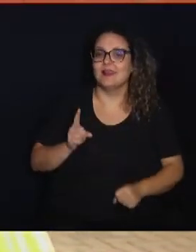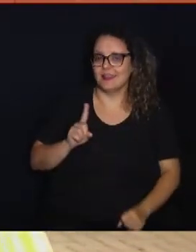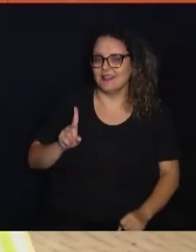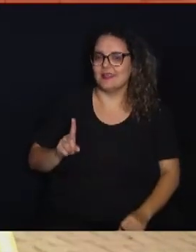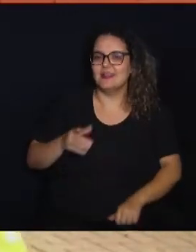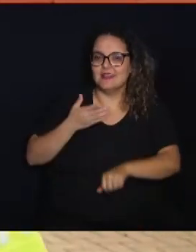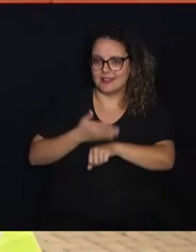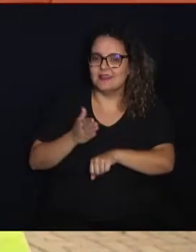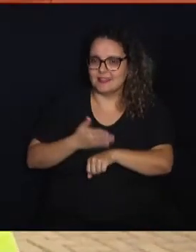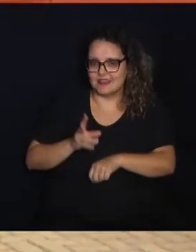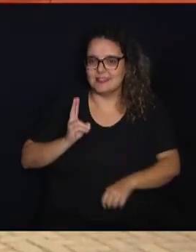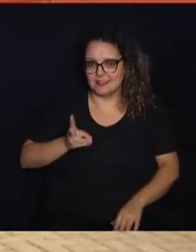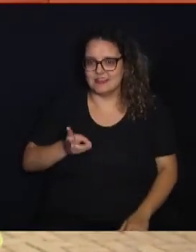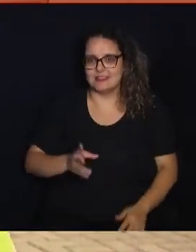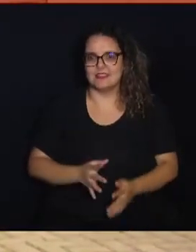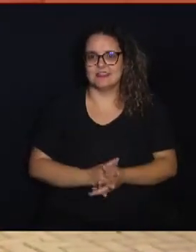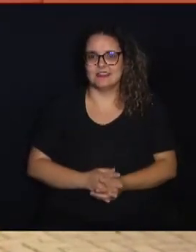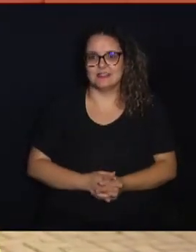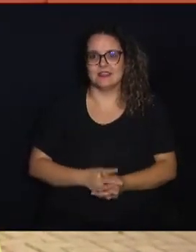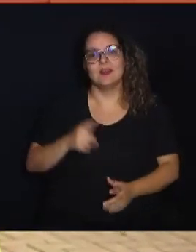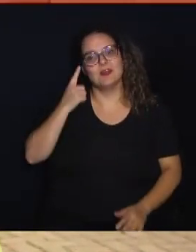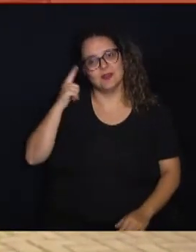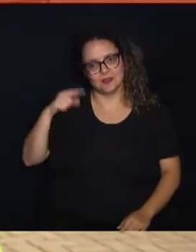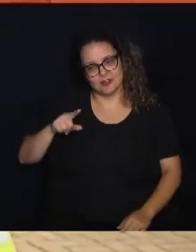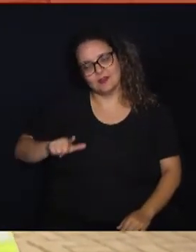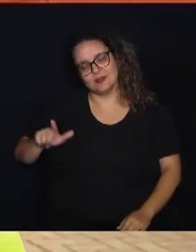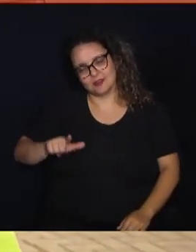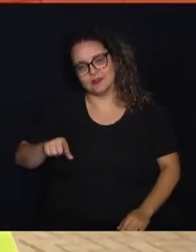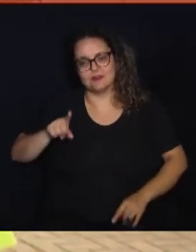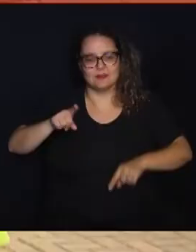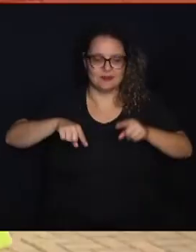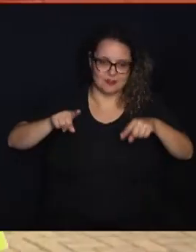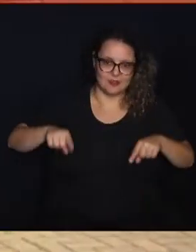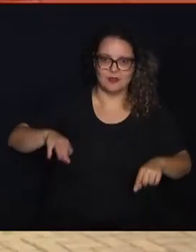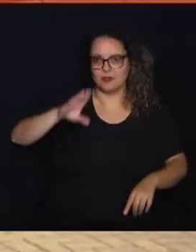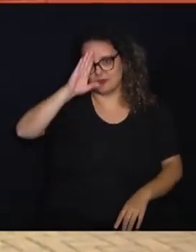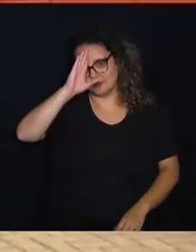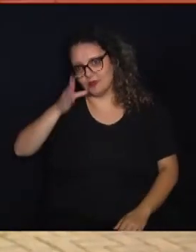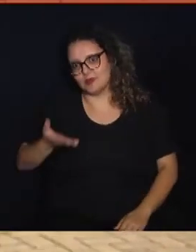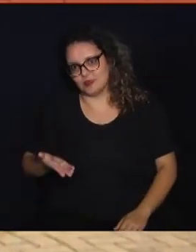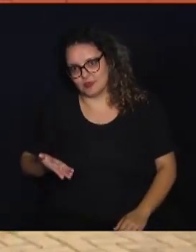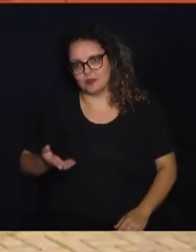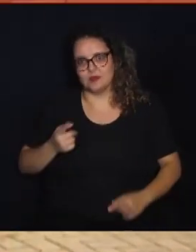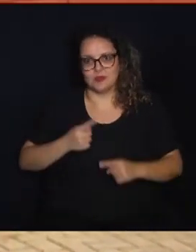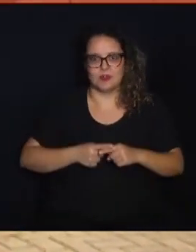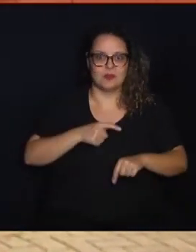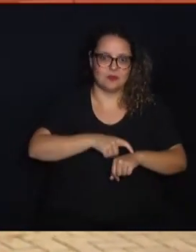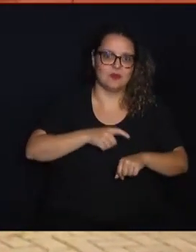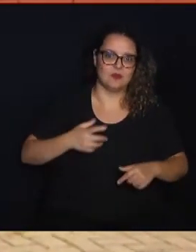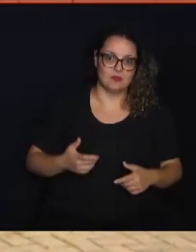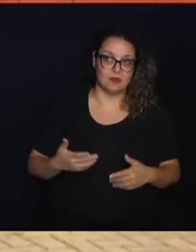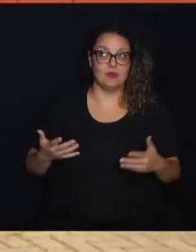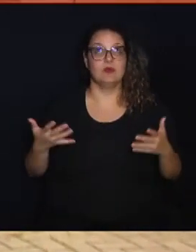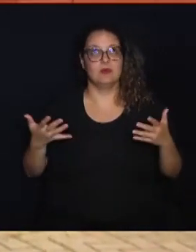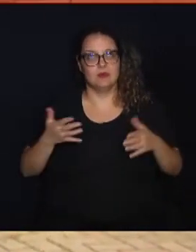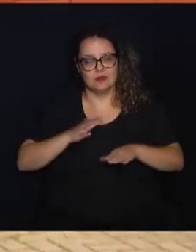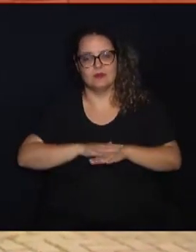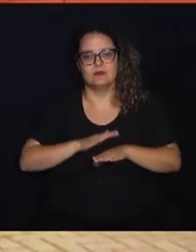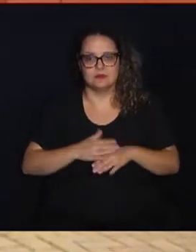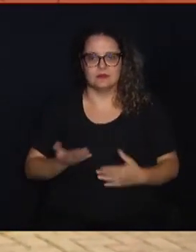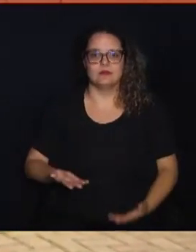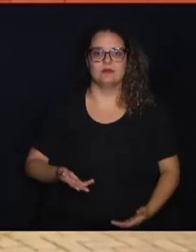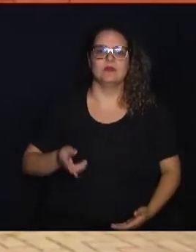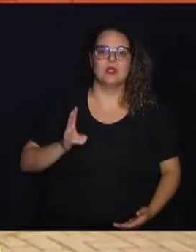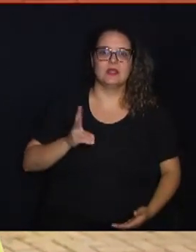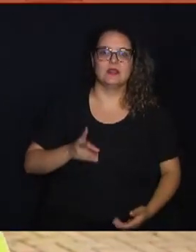pratico constantemente. Claro que tem os altos e baixos, né? Principalmente porque tem períodos que você não está tão ativo assim, mas eu